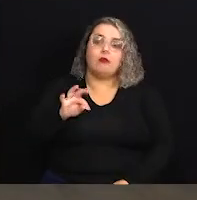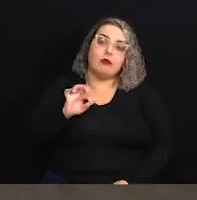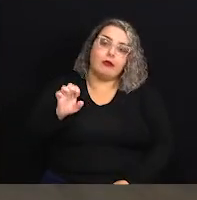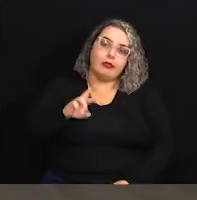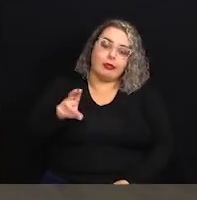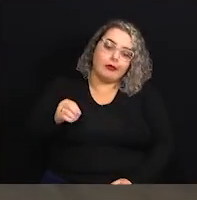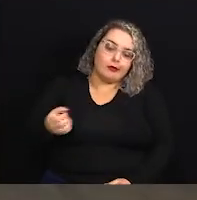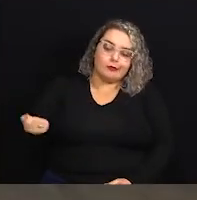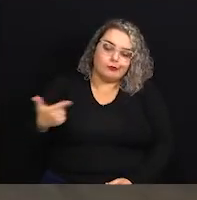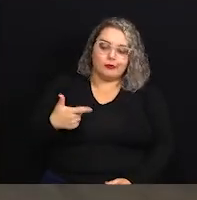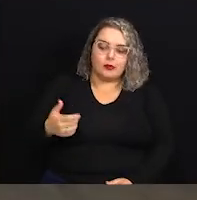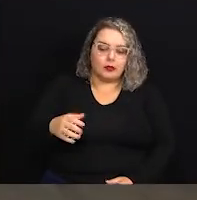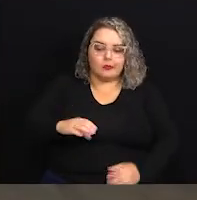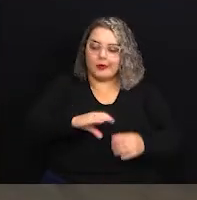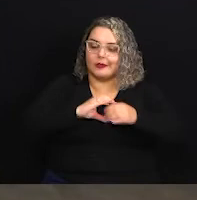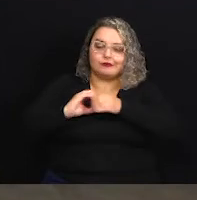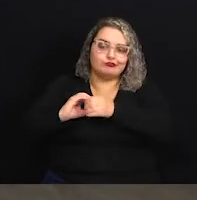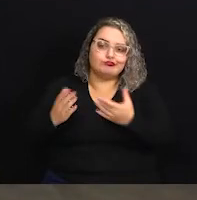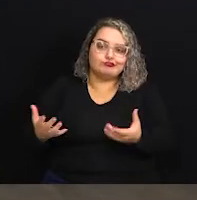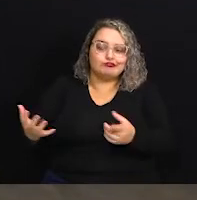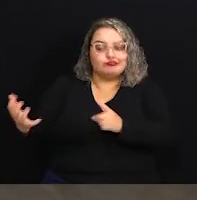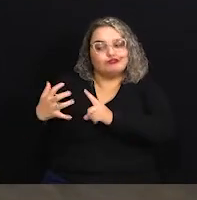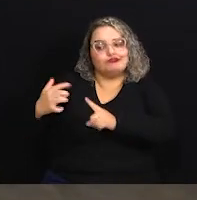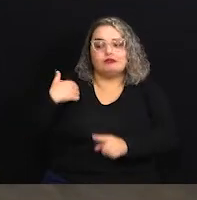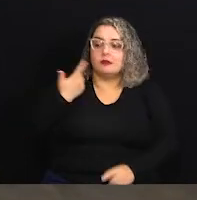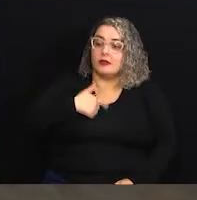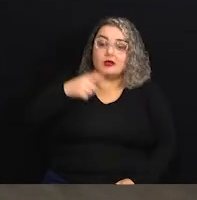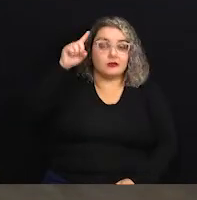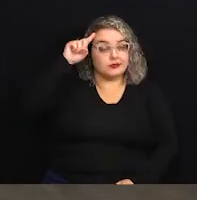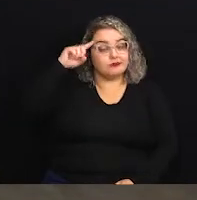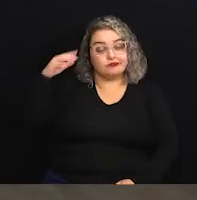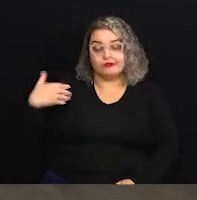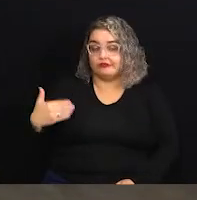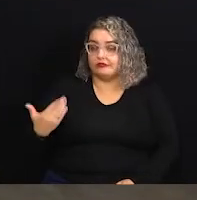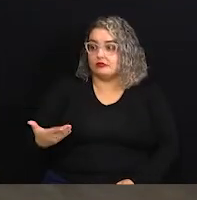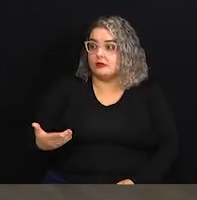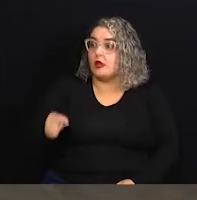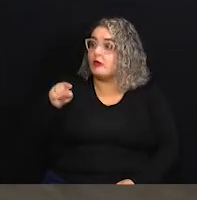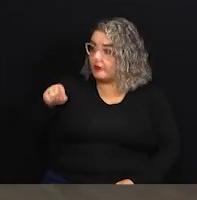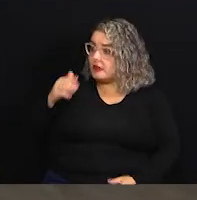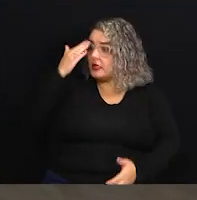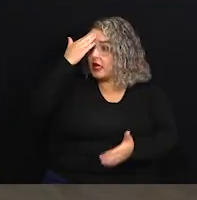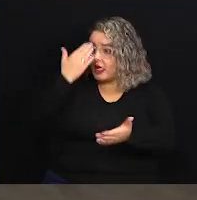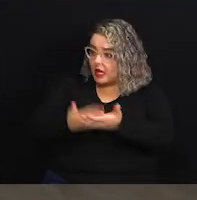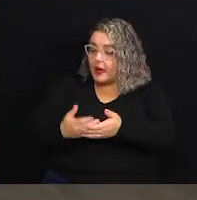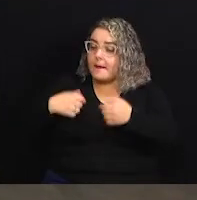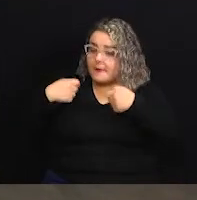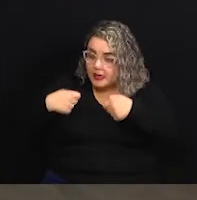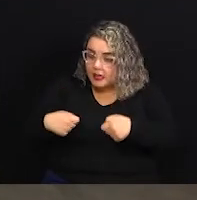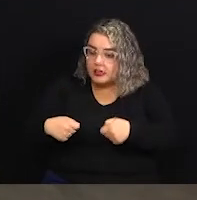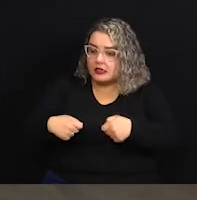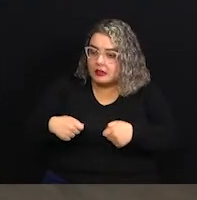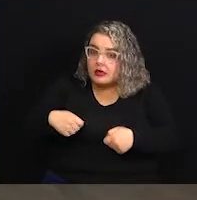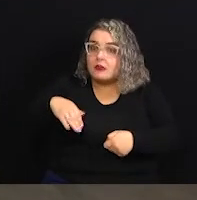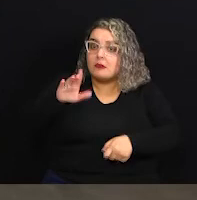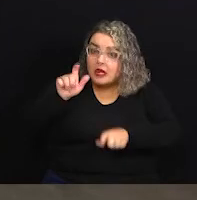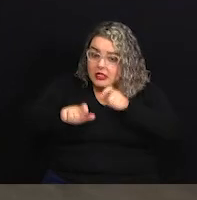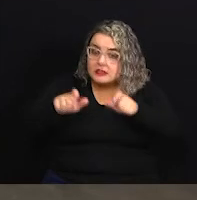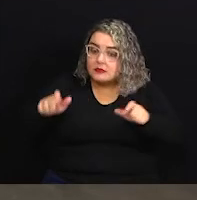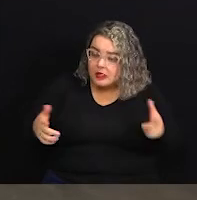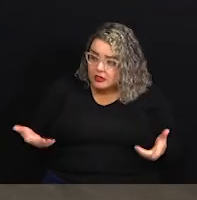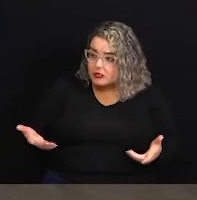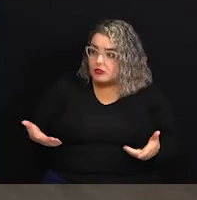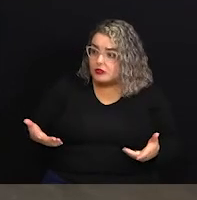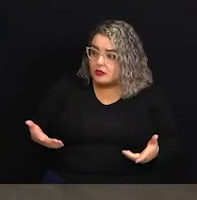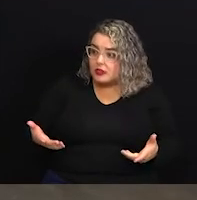aterro do que mandar para as cooperativas. E isso afeta nós no dia a dia. Você acredita que ainda é preciso que muito mais